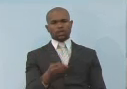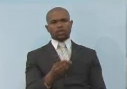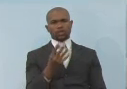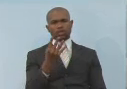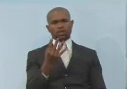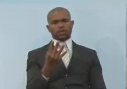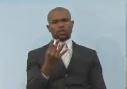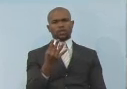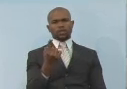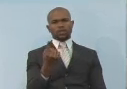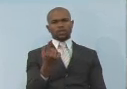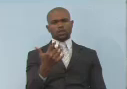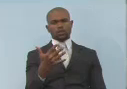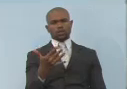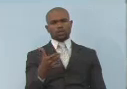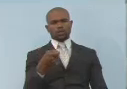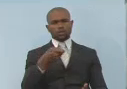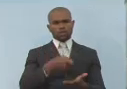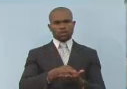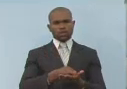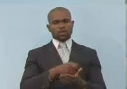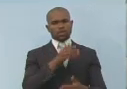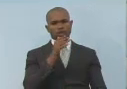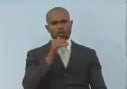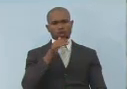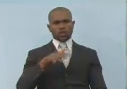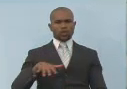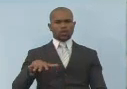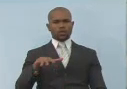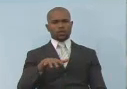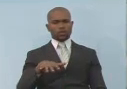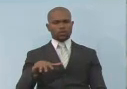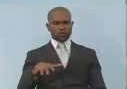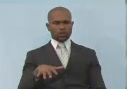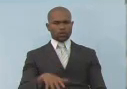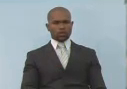R$ 338.041 alguma coisa com folha de pagamento. E